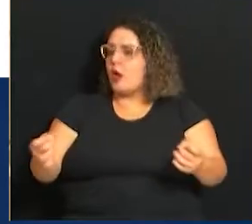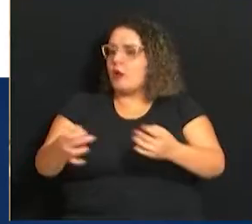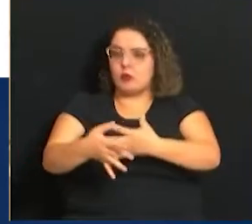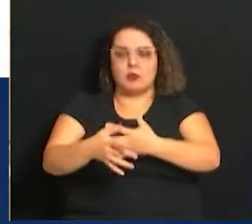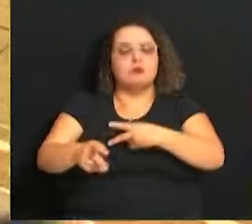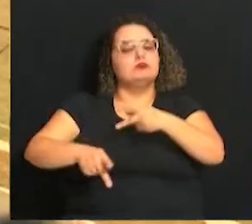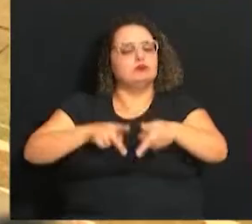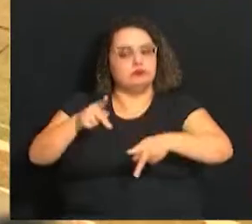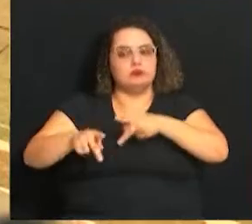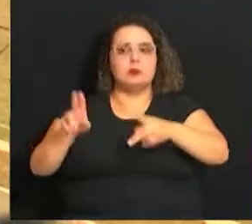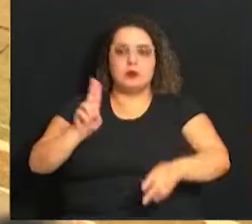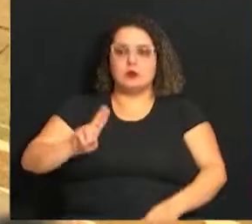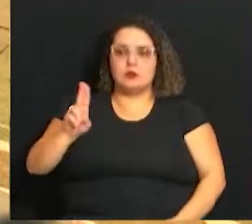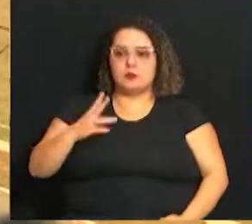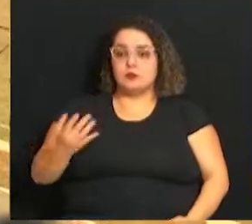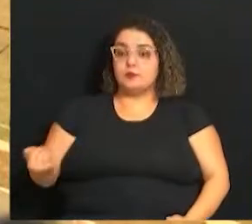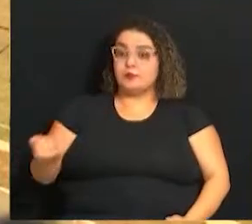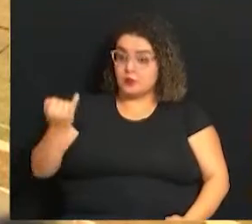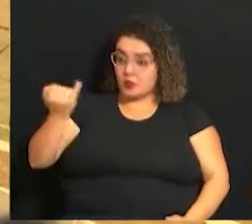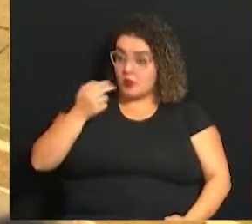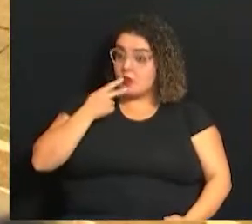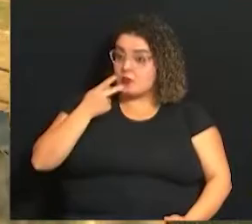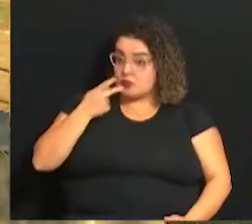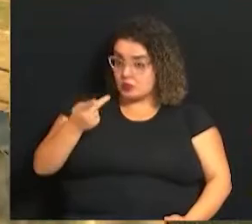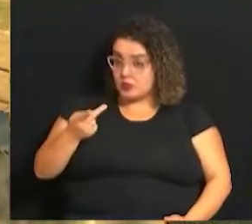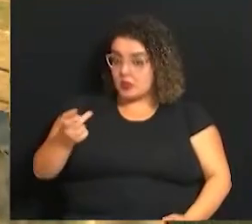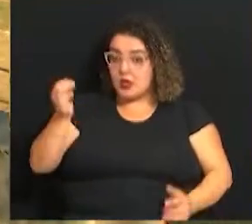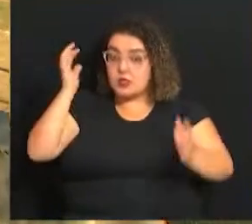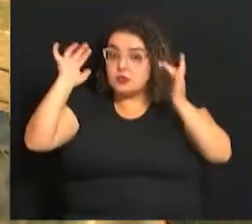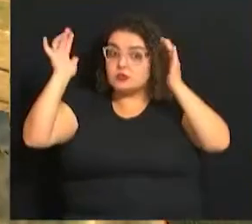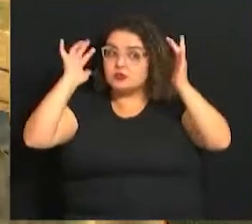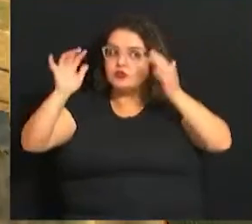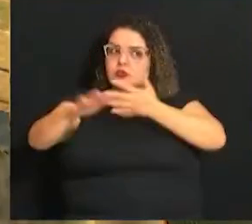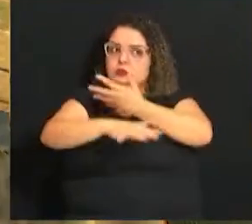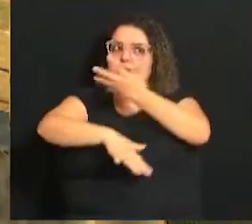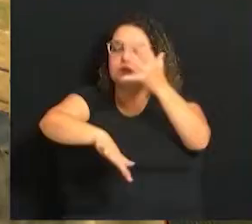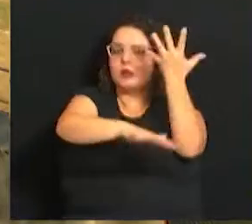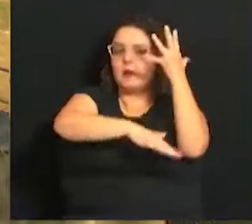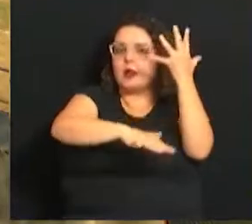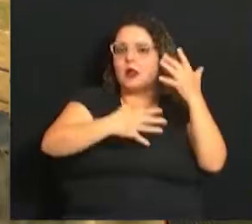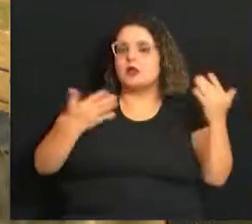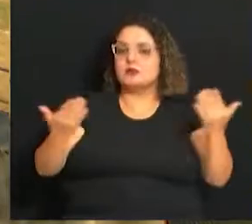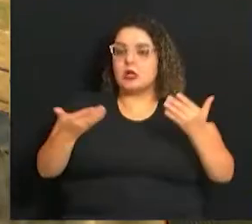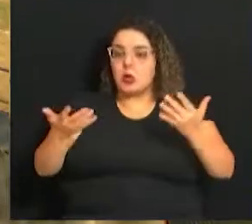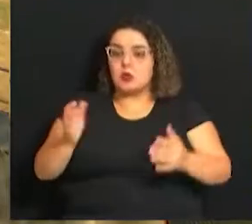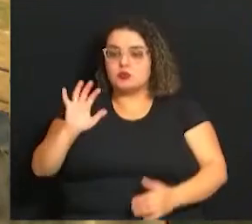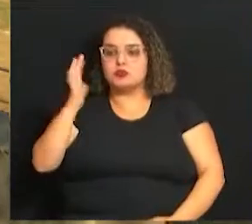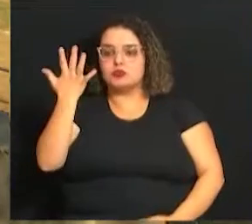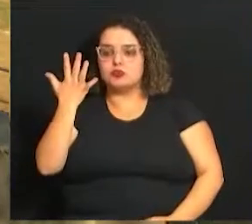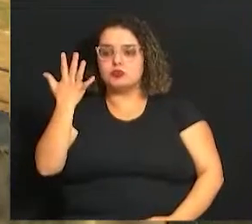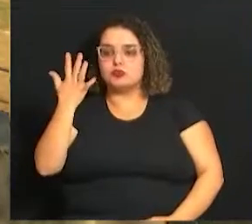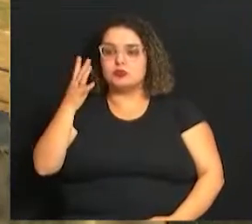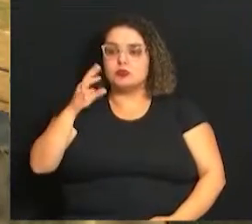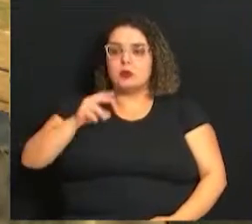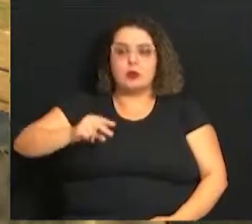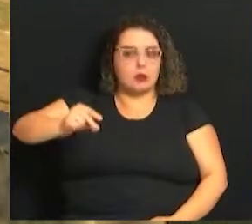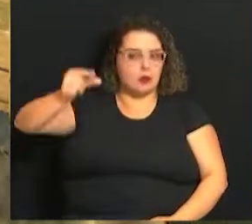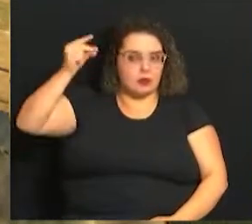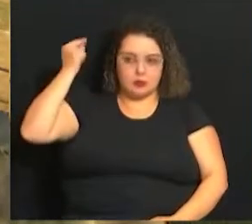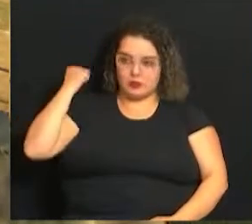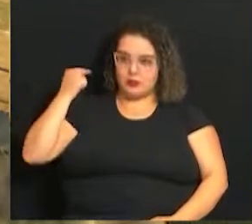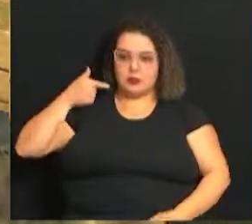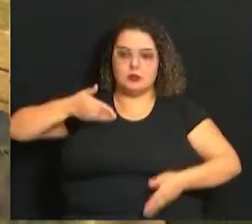tudo isso ficasse pronto para a população utilizar o porque eu te dizer que esse sonho dessa praça hoje aqui como é que está sendo